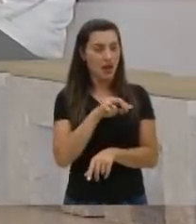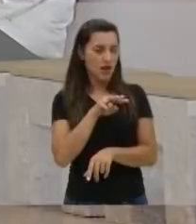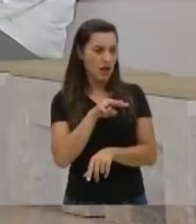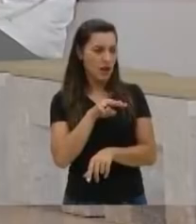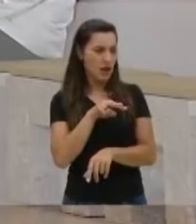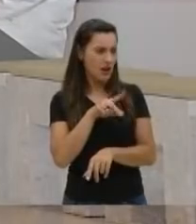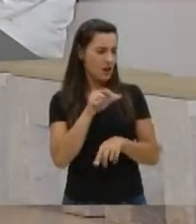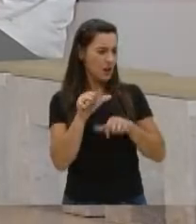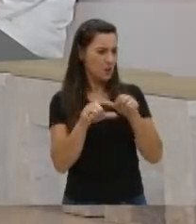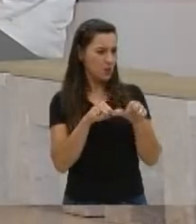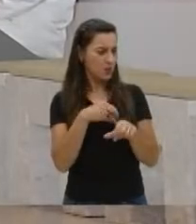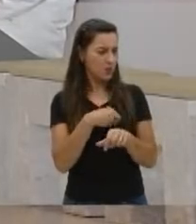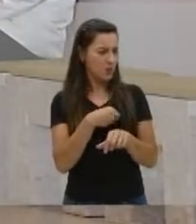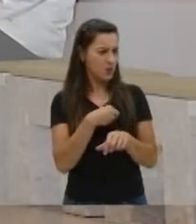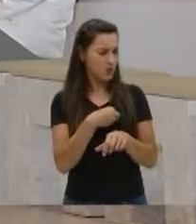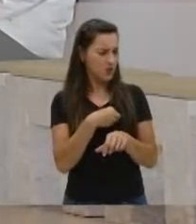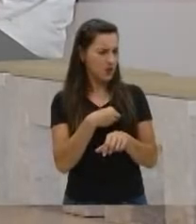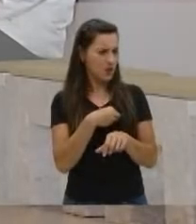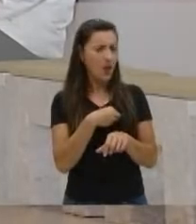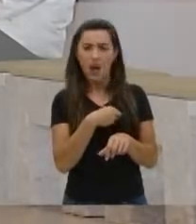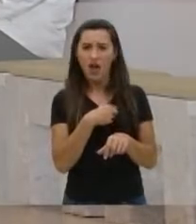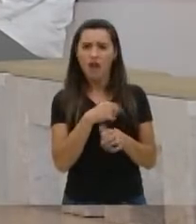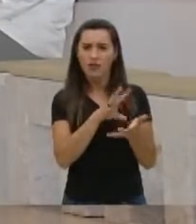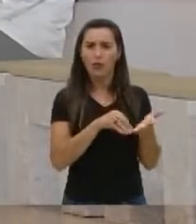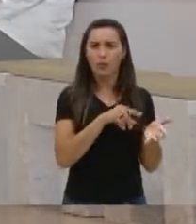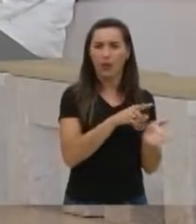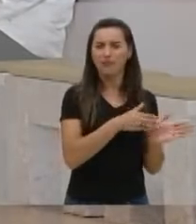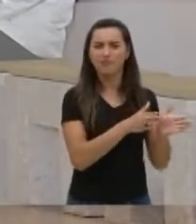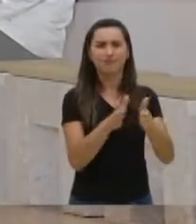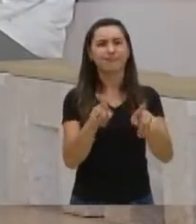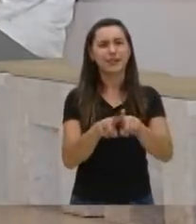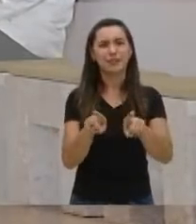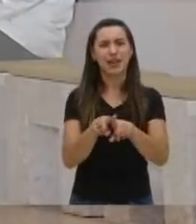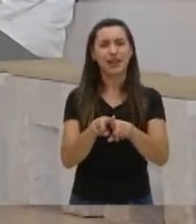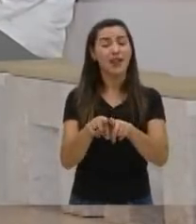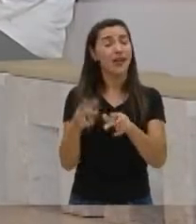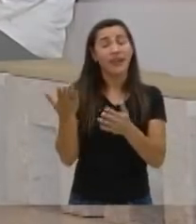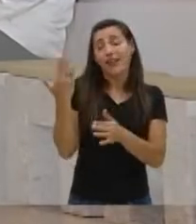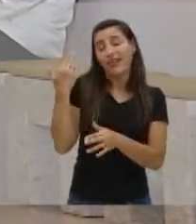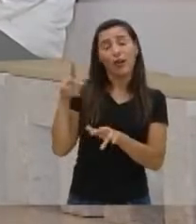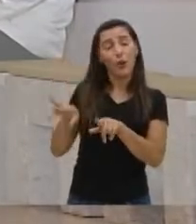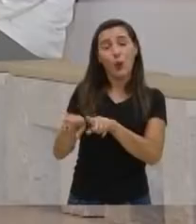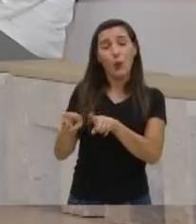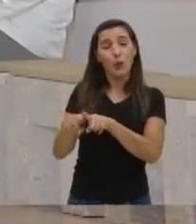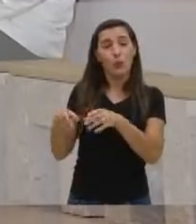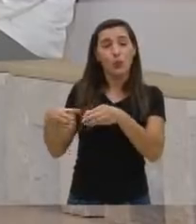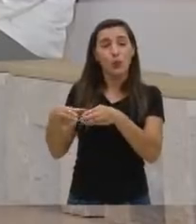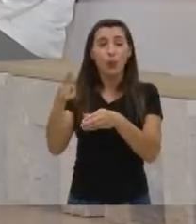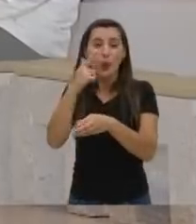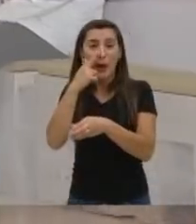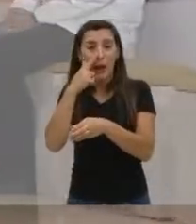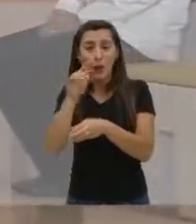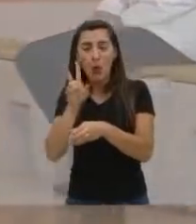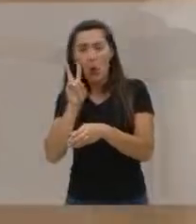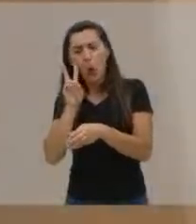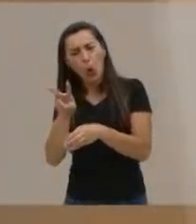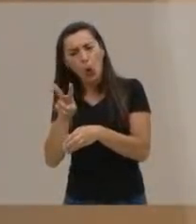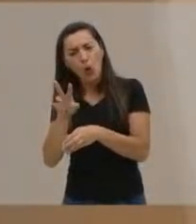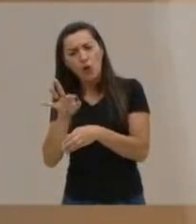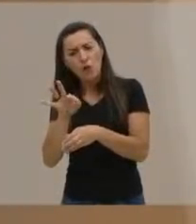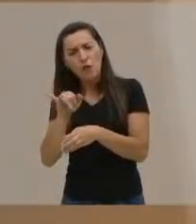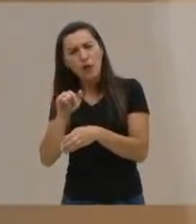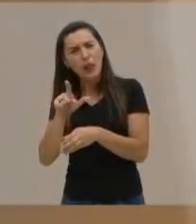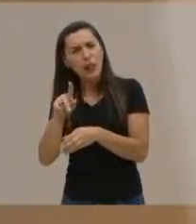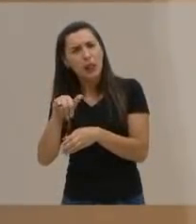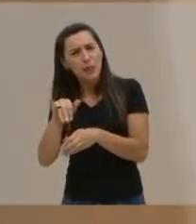foram para ver. Ele diz: Senhor, queremos ver Jesus. O que significa ver